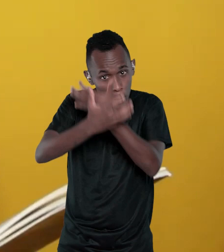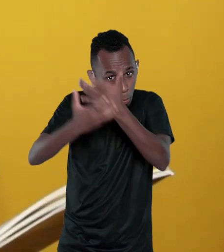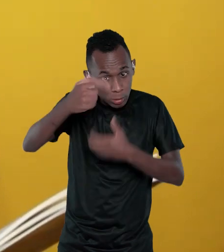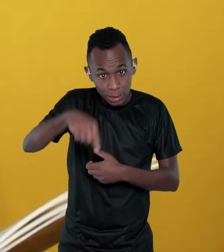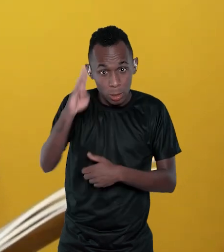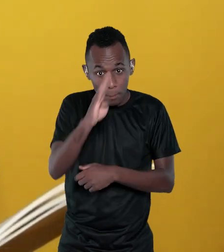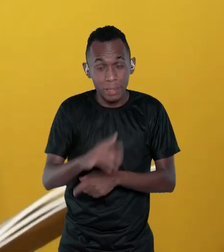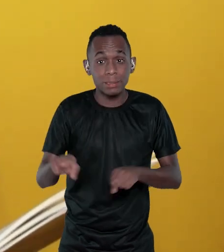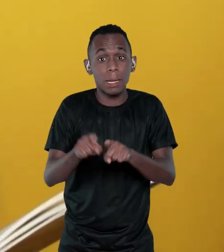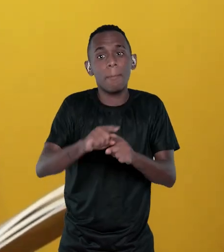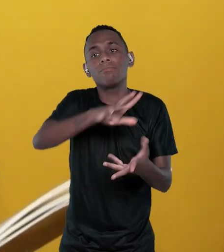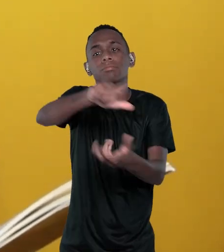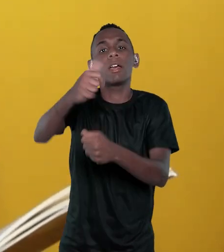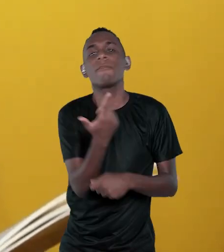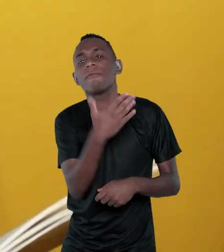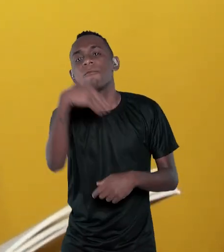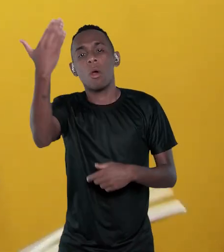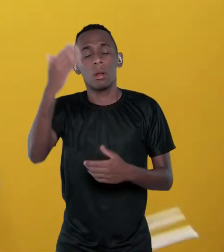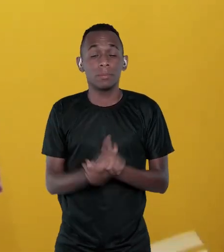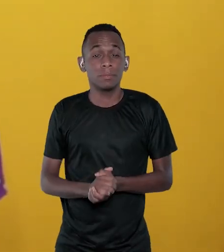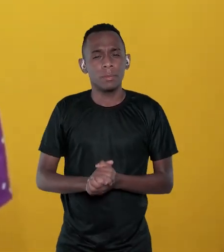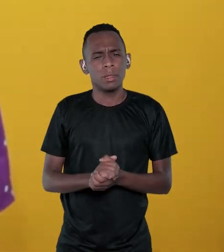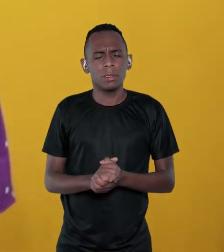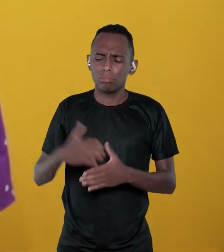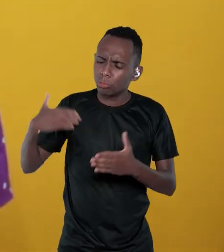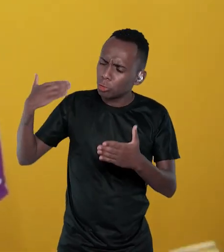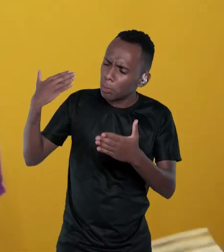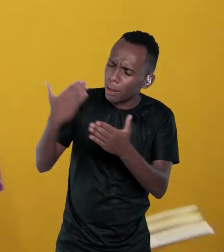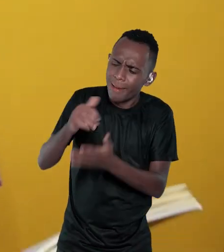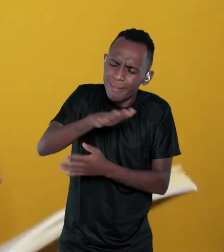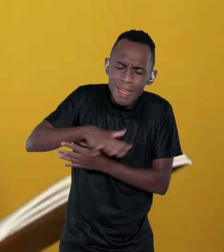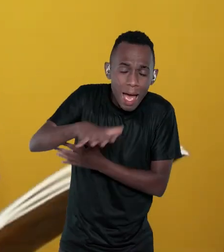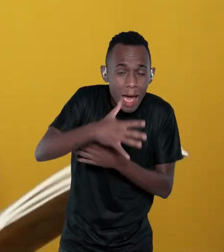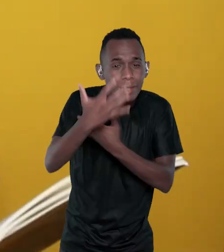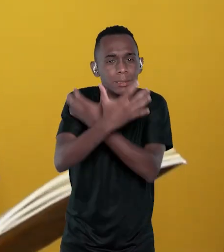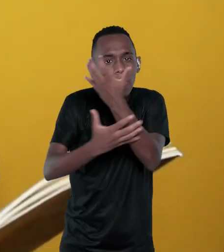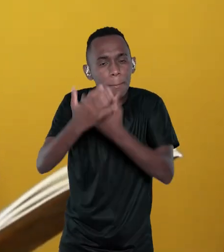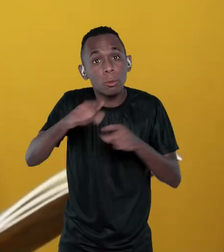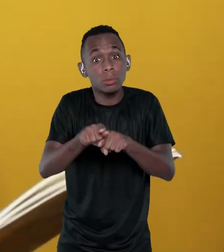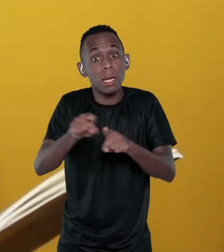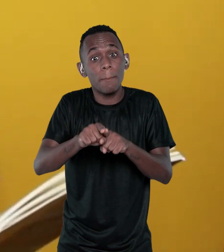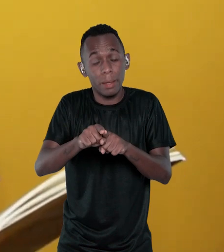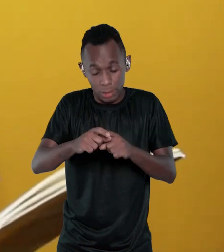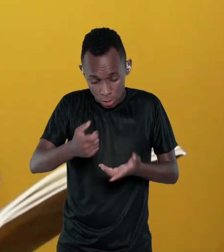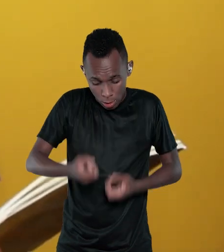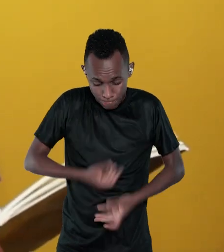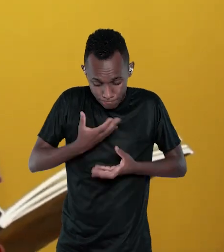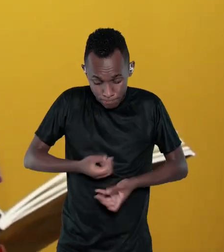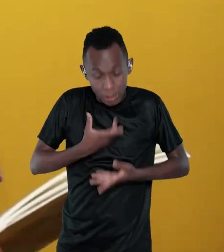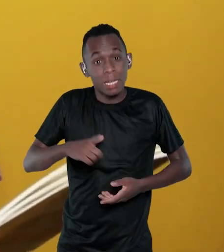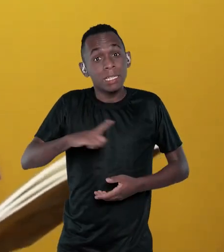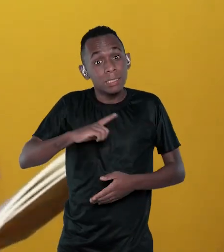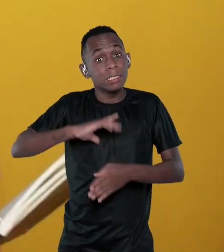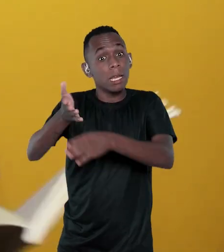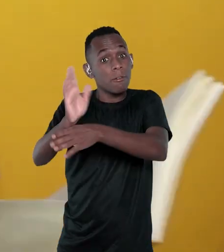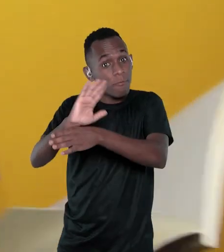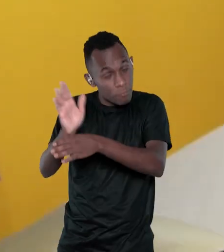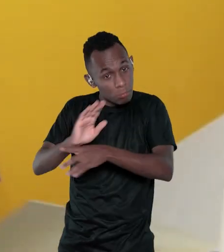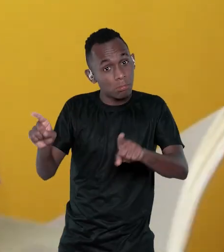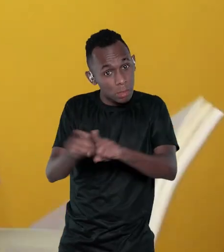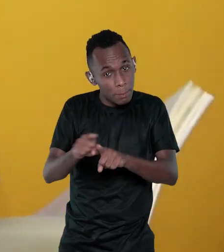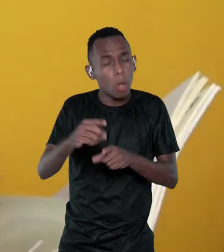no exterior. A sua trajetória na música e na poesia está registrada no filme Como se a Vida